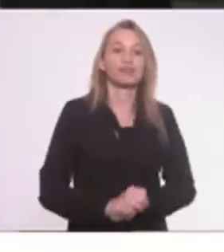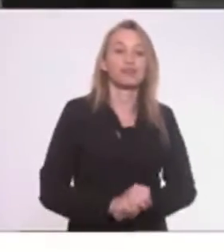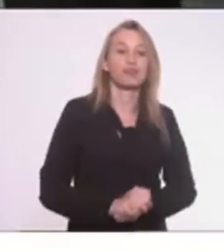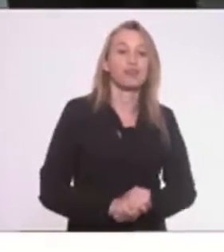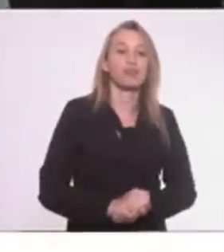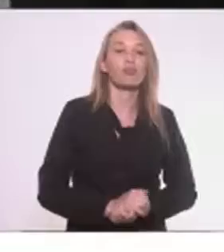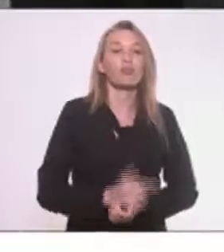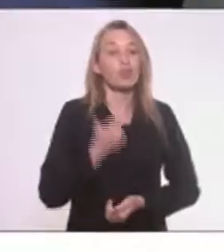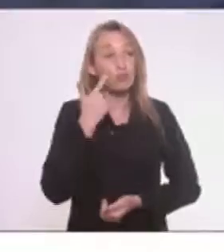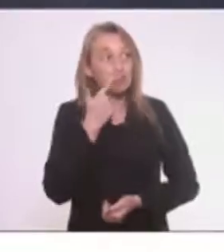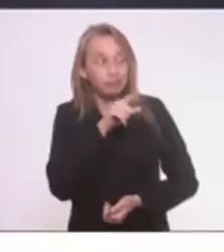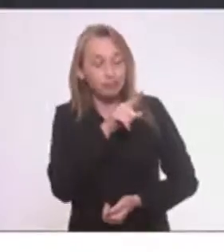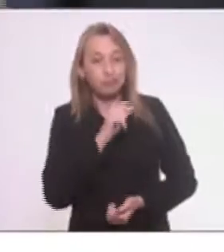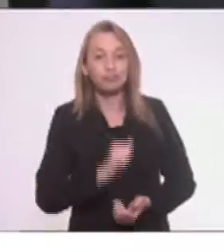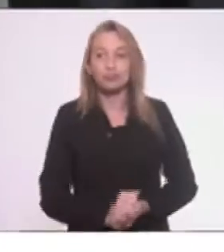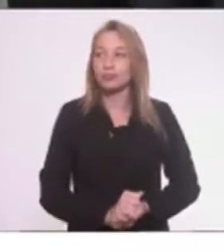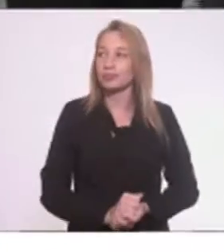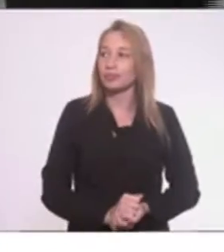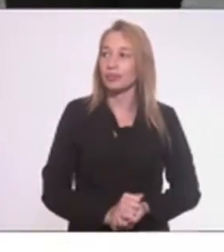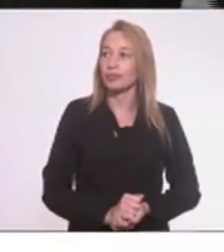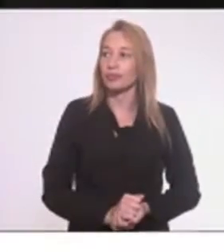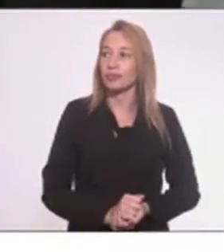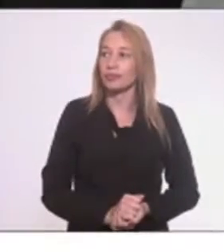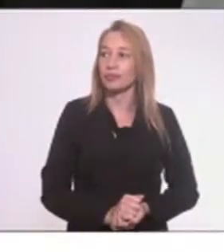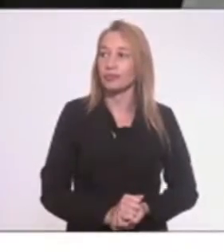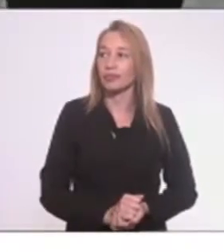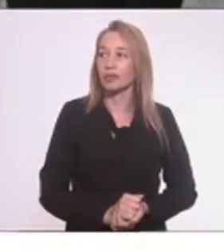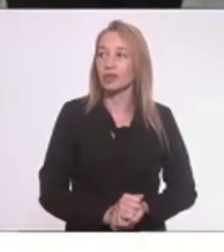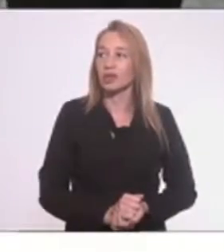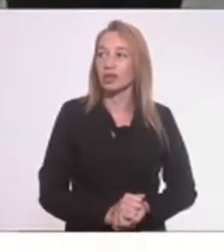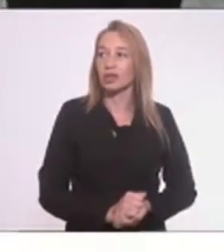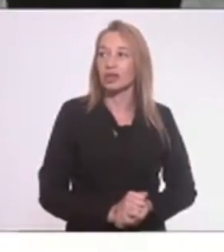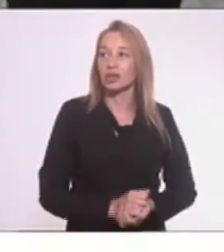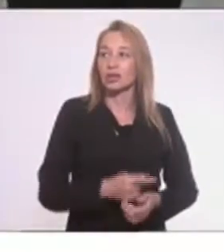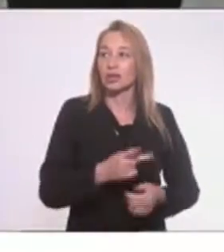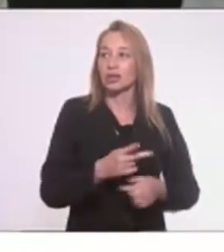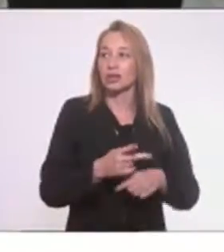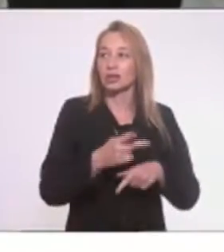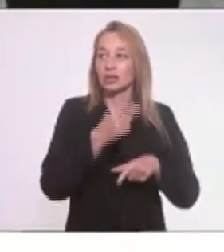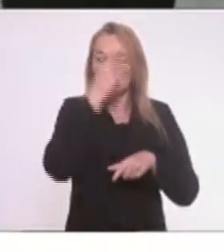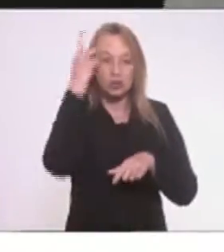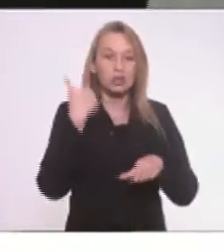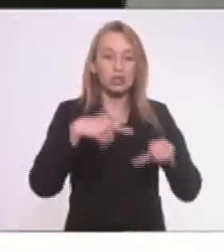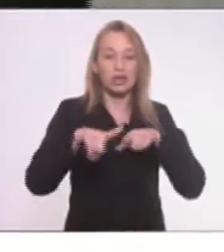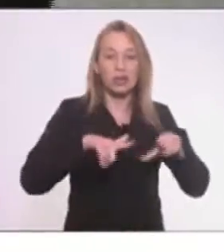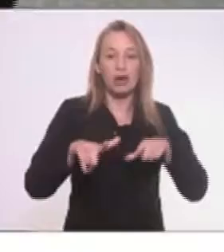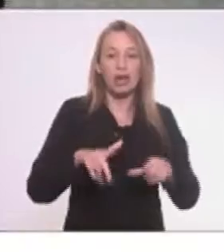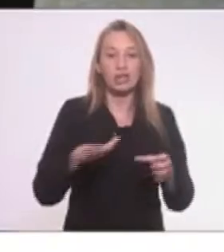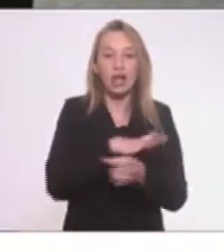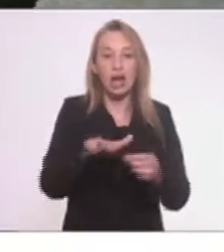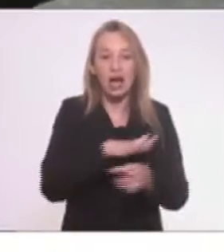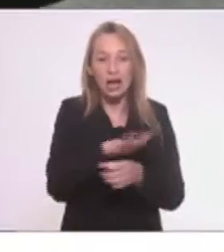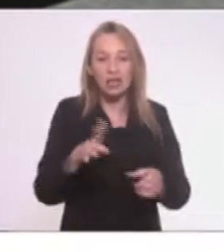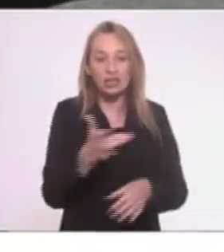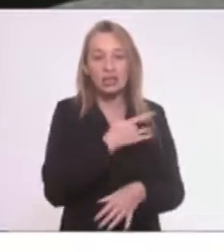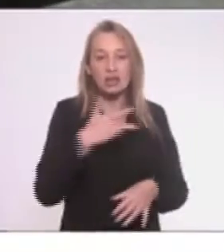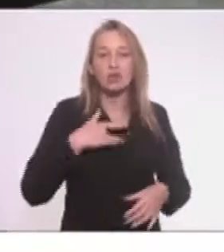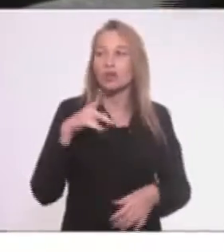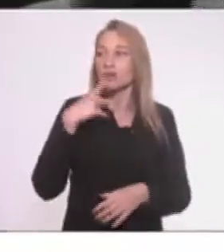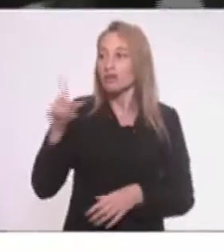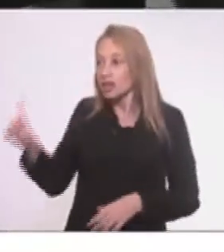Haja vista ali o pessoal, os servidores da área da saúde, que vieram